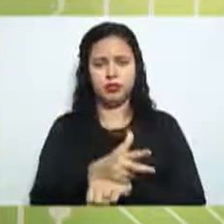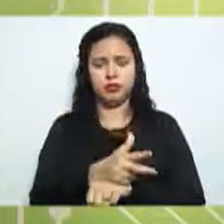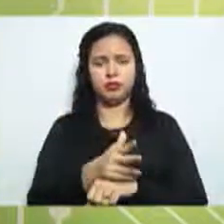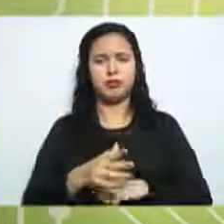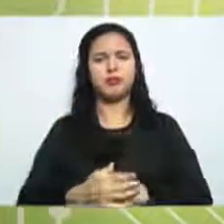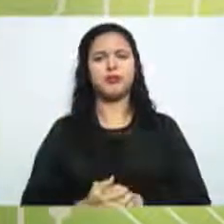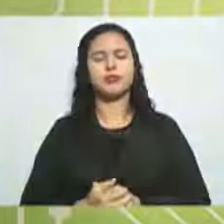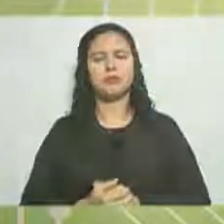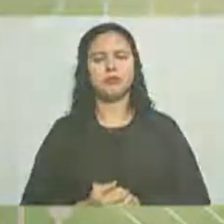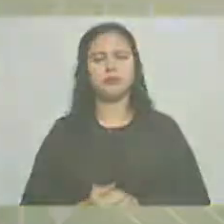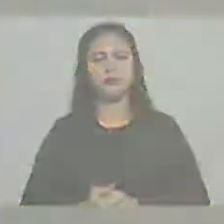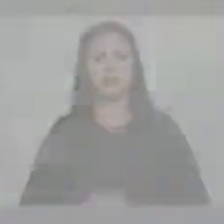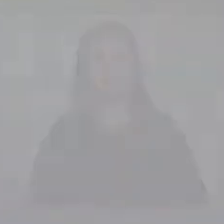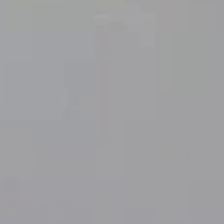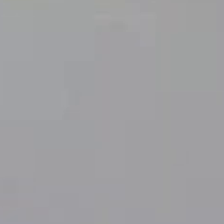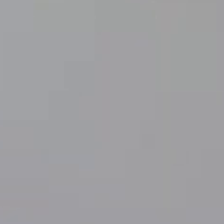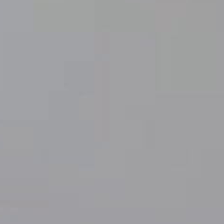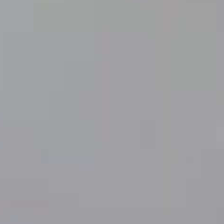você.